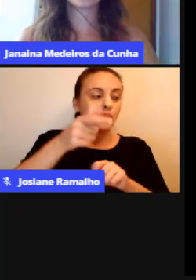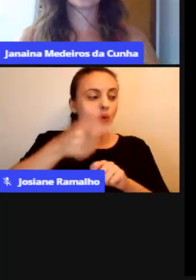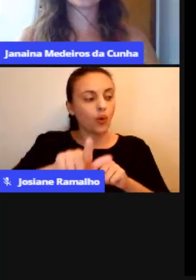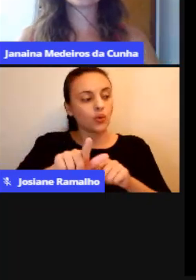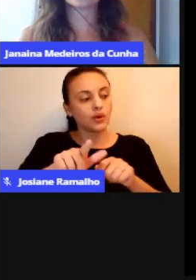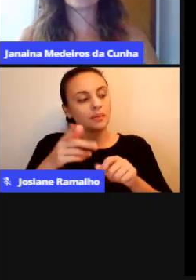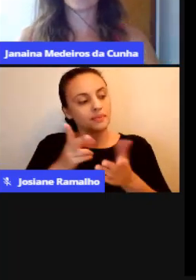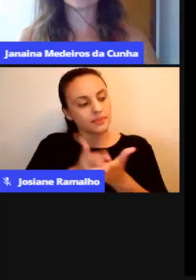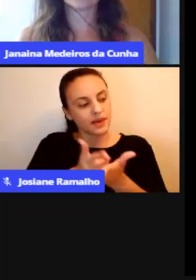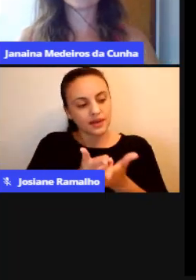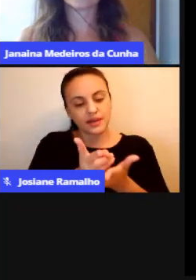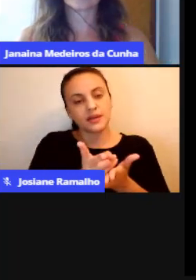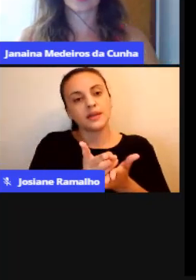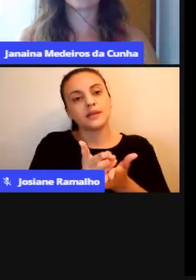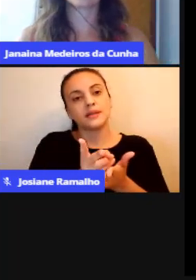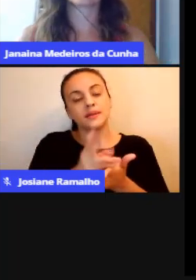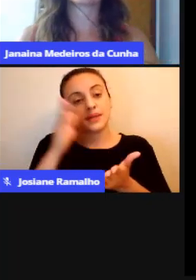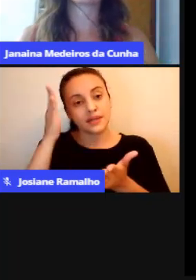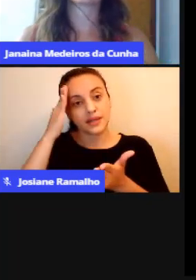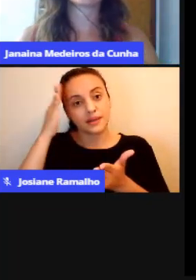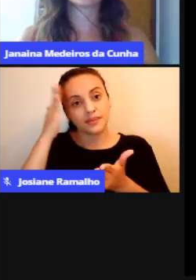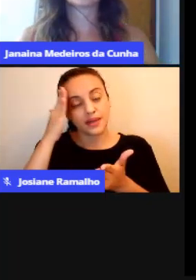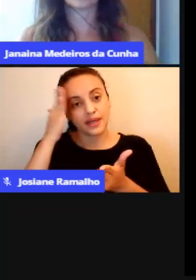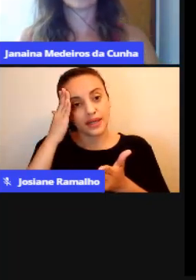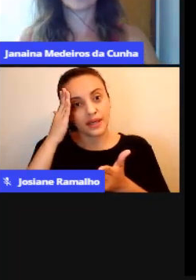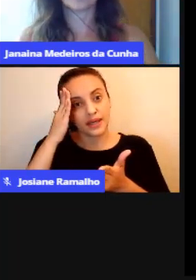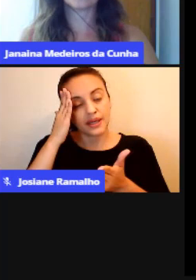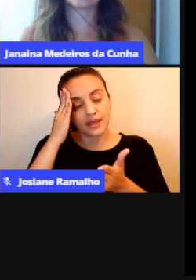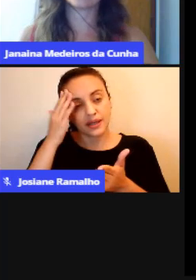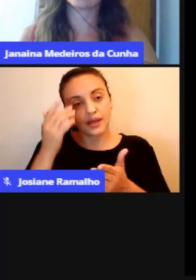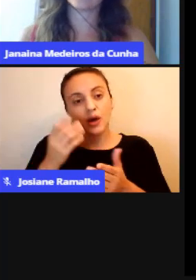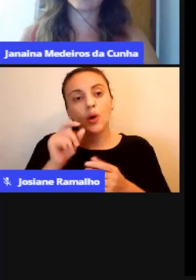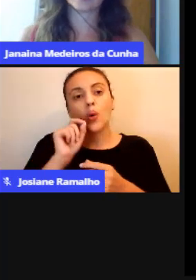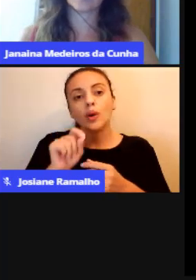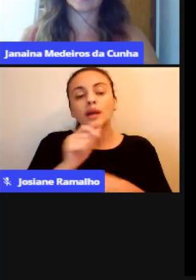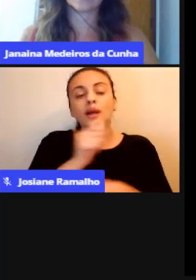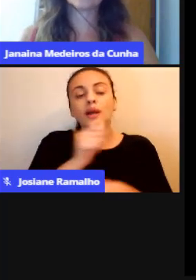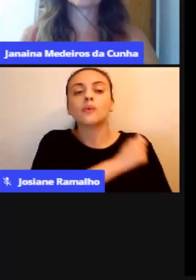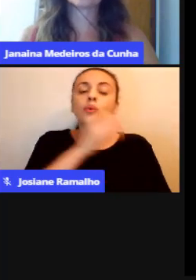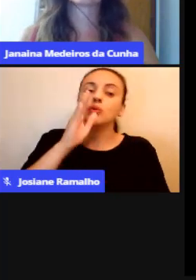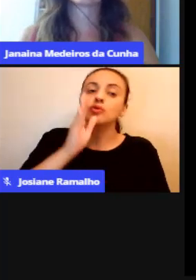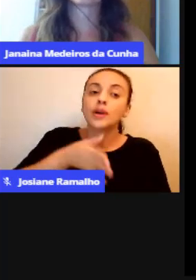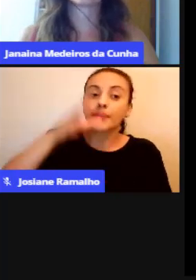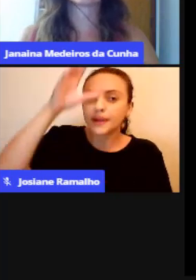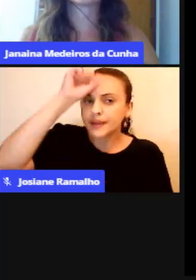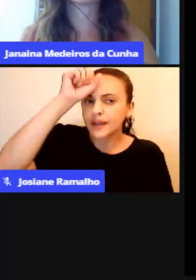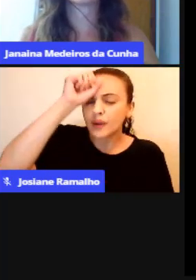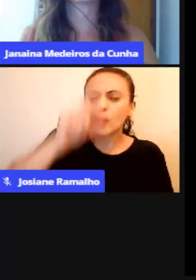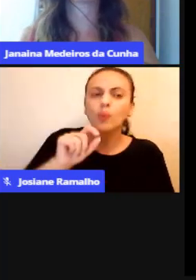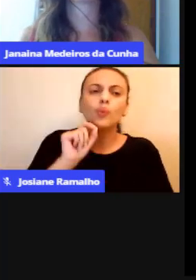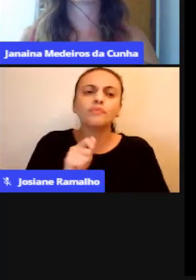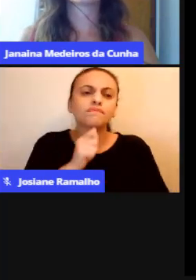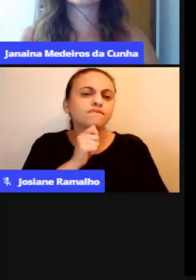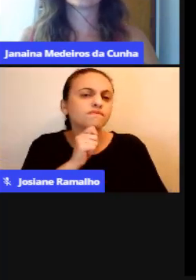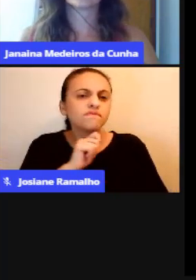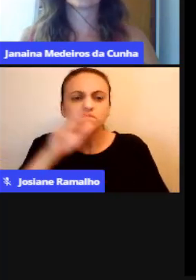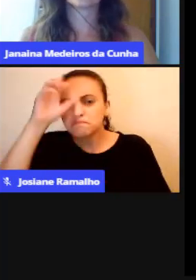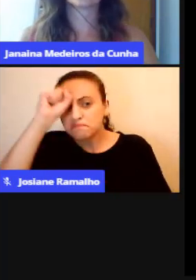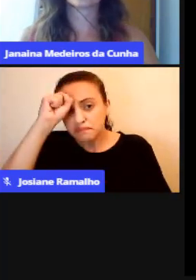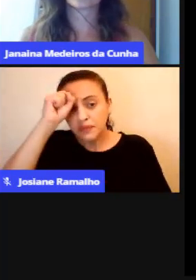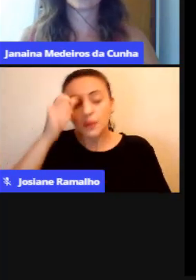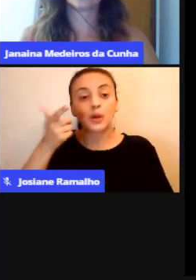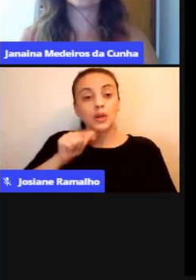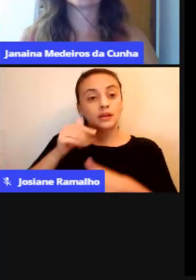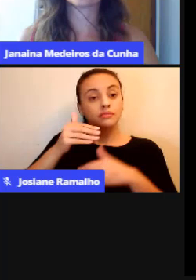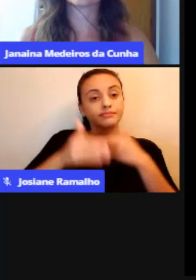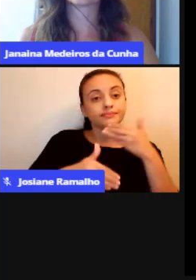ponto o meu aluno se encontra, né? O que ele já aprendeu, o que ele não aprendeu ainda, para poder estar avançando